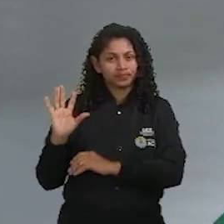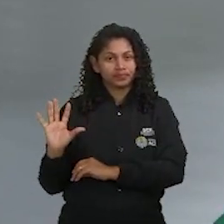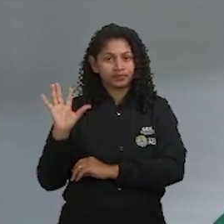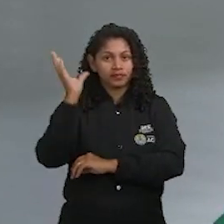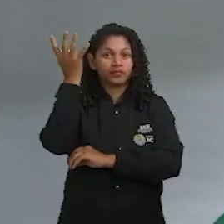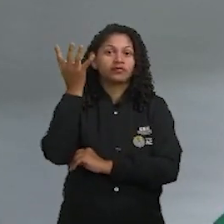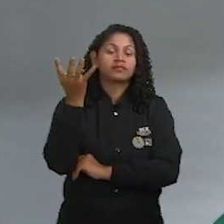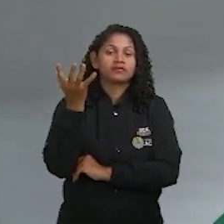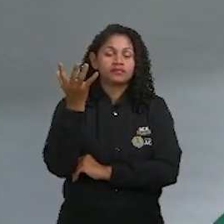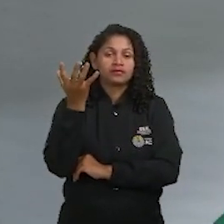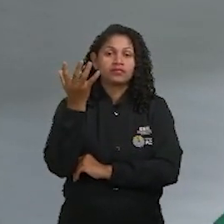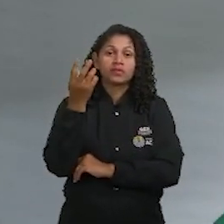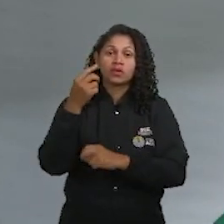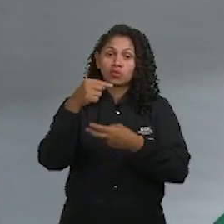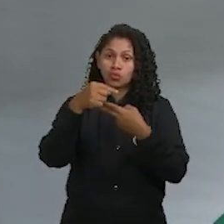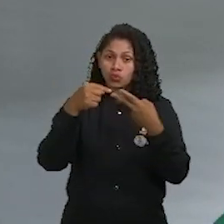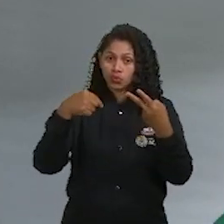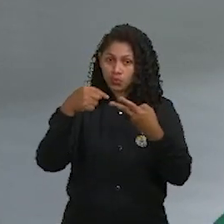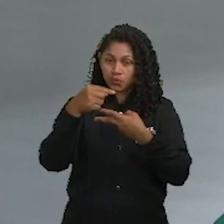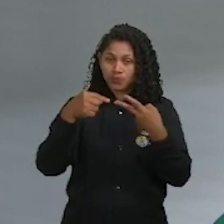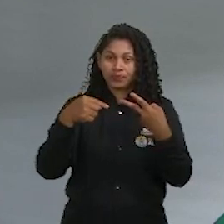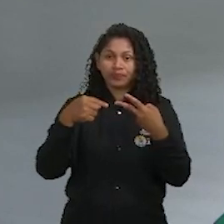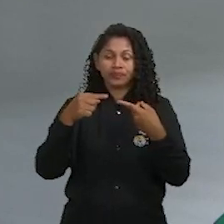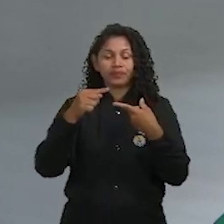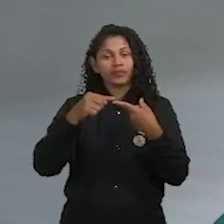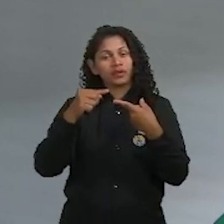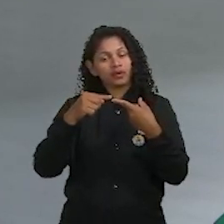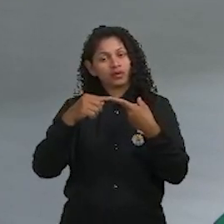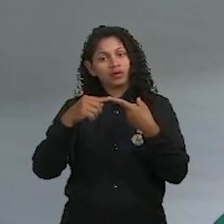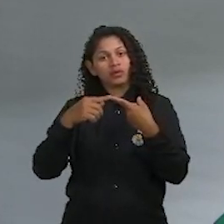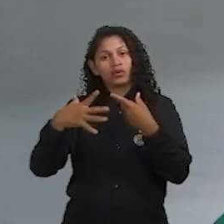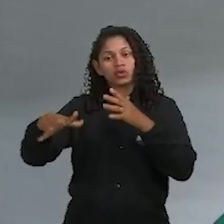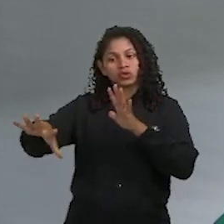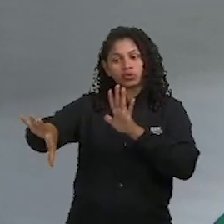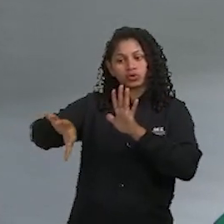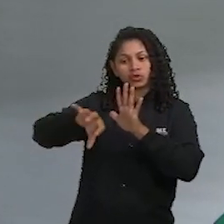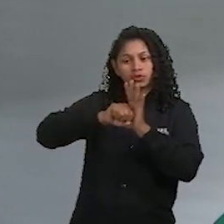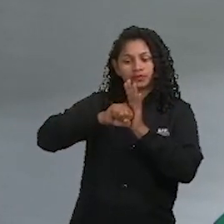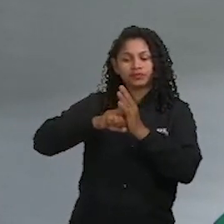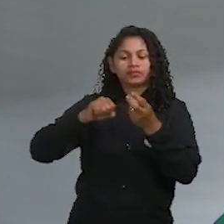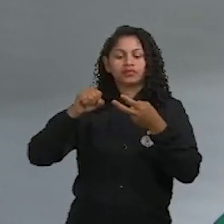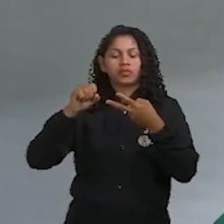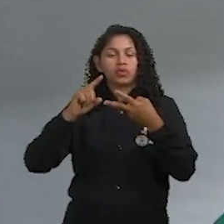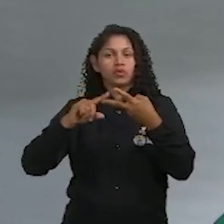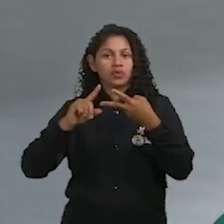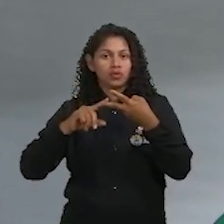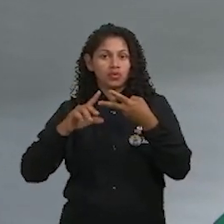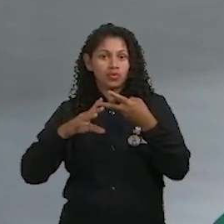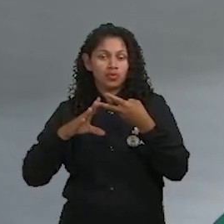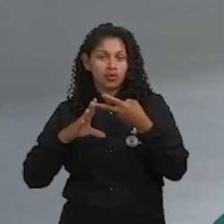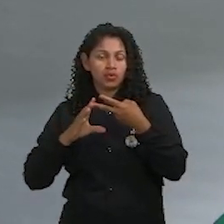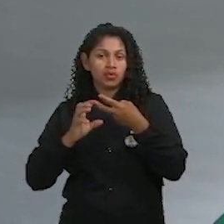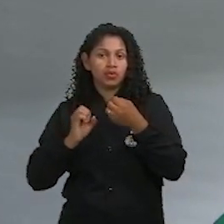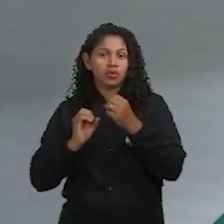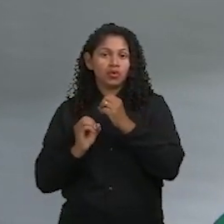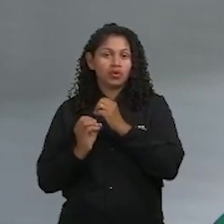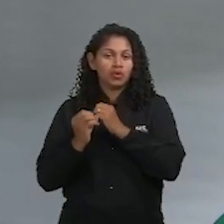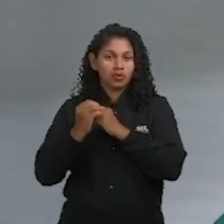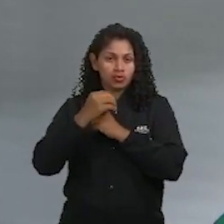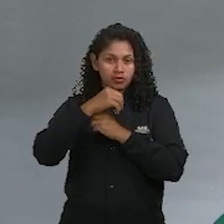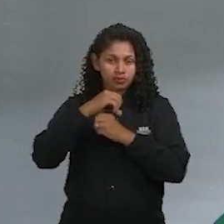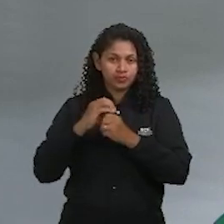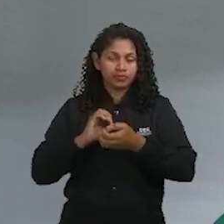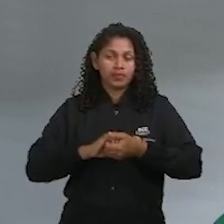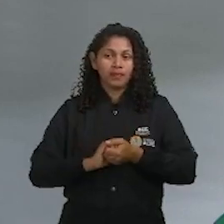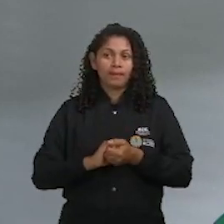acontecer das duas formas, tanto a redução como a oxidação numa mesma reação química. Mas para